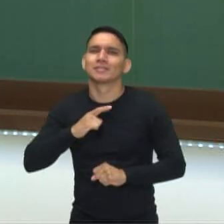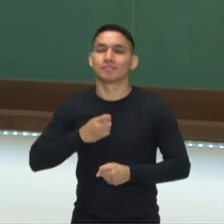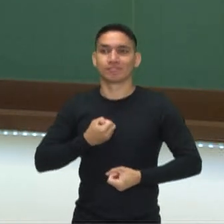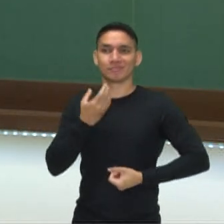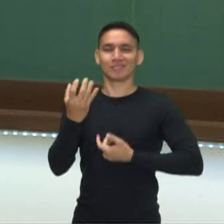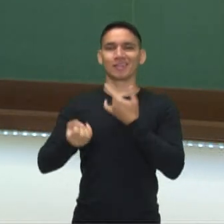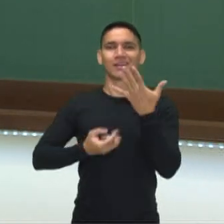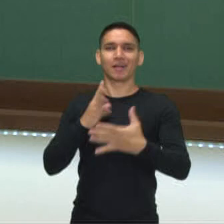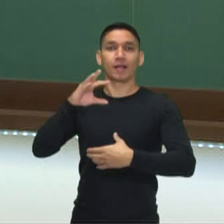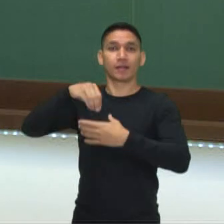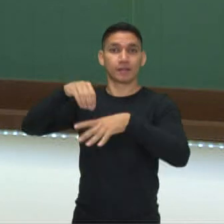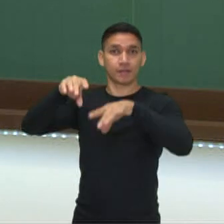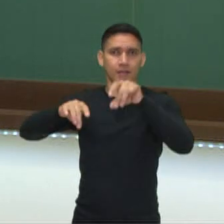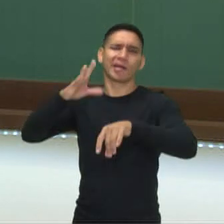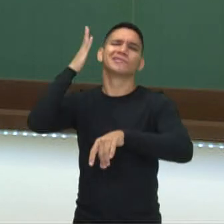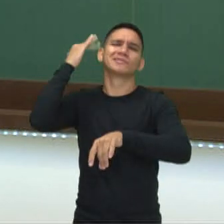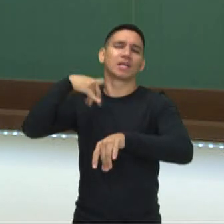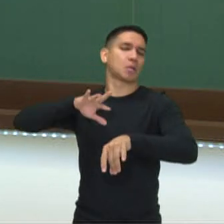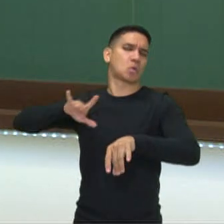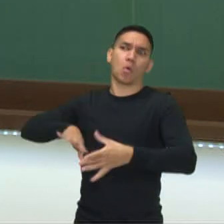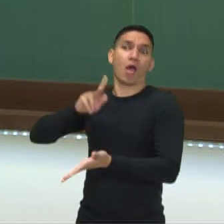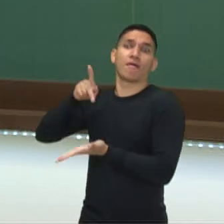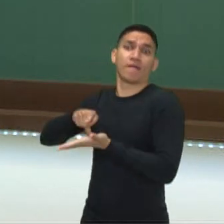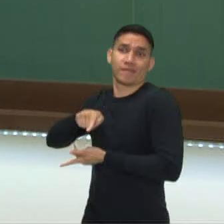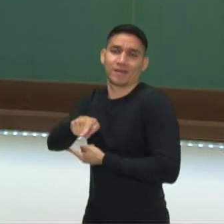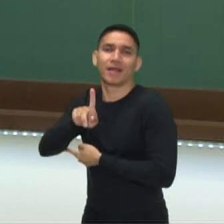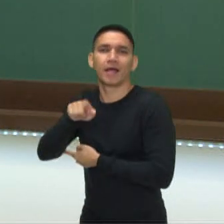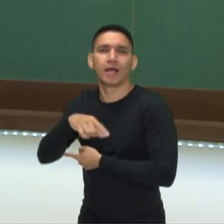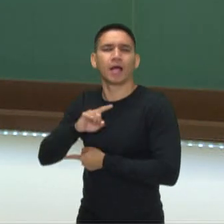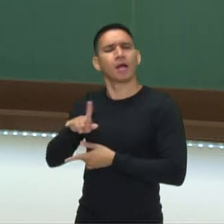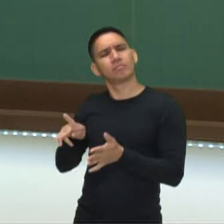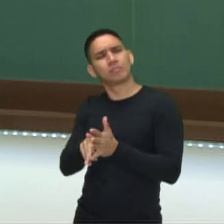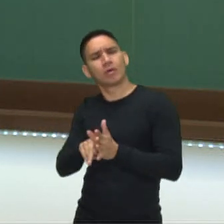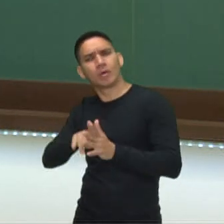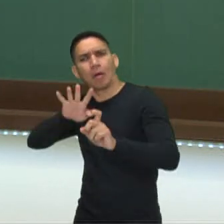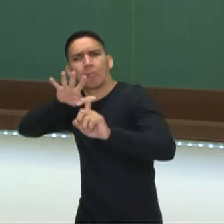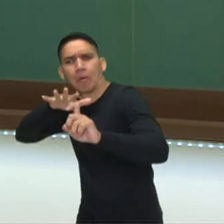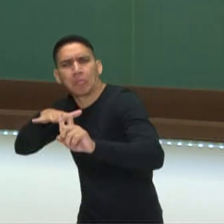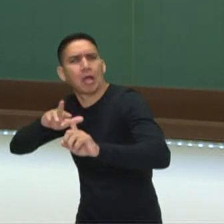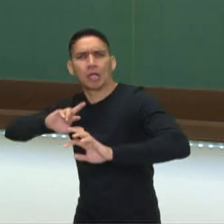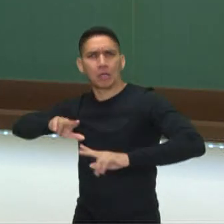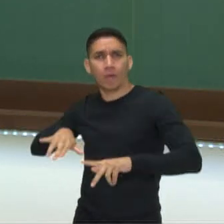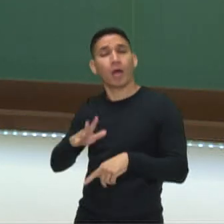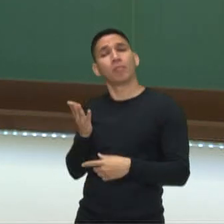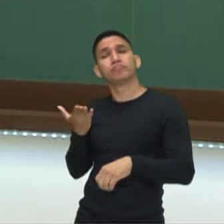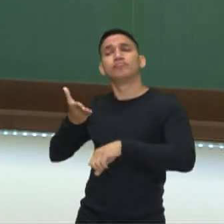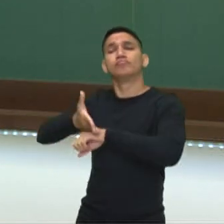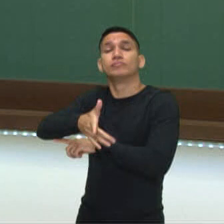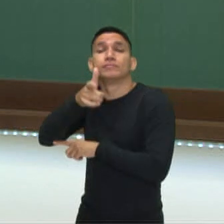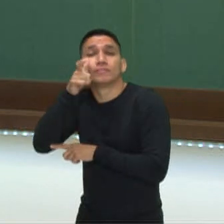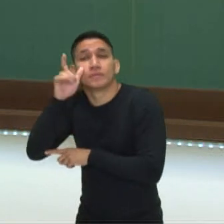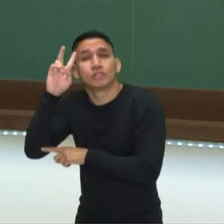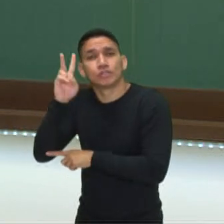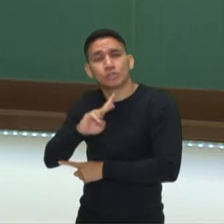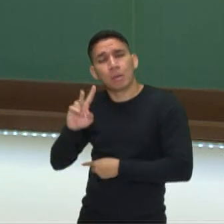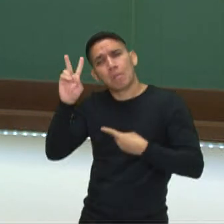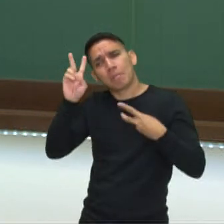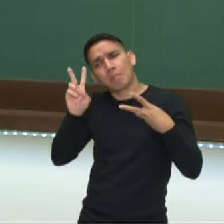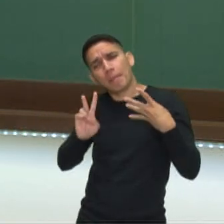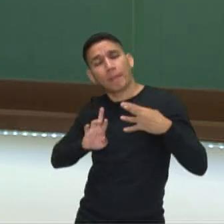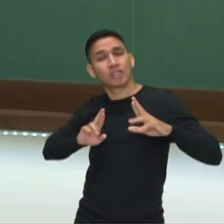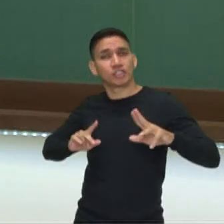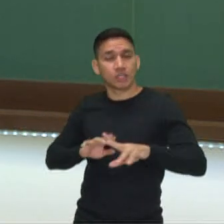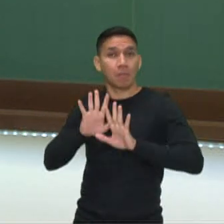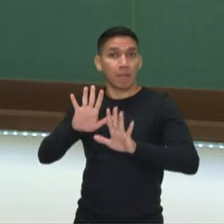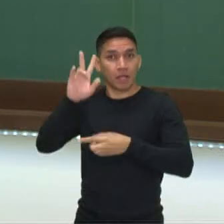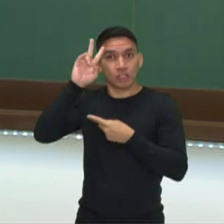teatro, sabia que não era mais ritualístico e a pessoa podia exatamente ir lá ver uma história e conhecer um pouco mais dessa história. Só que